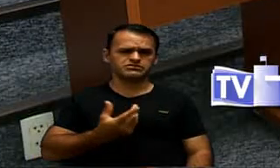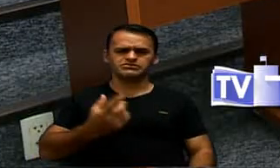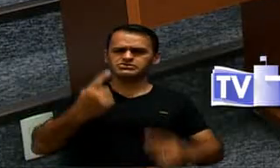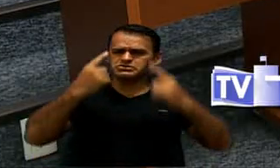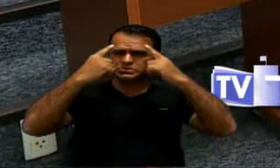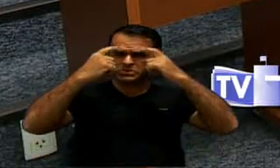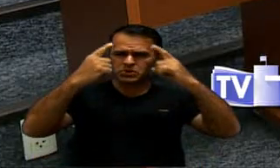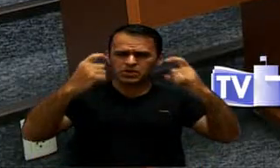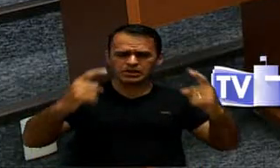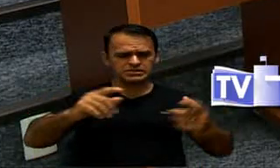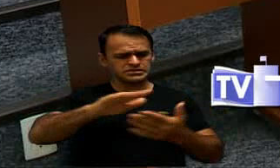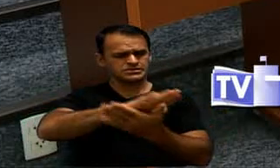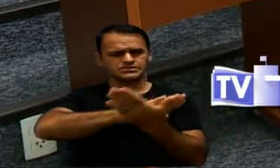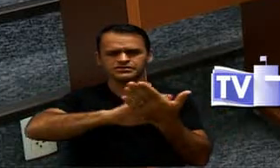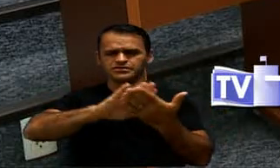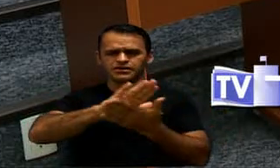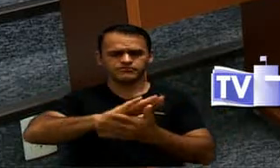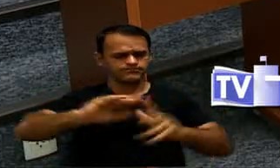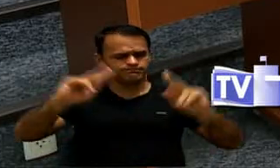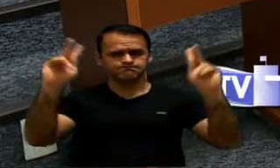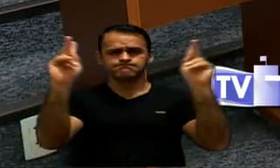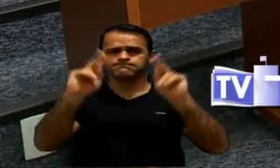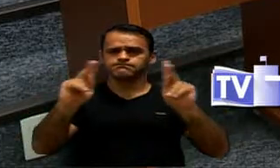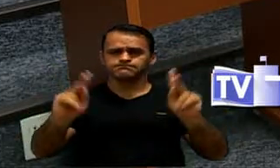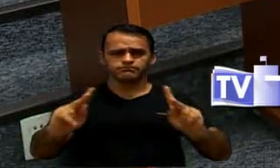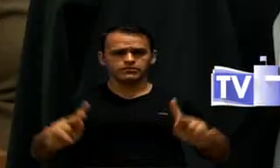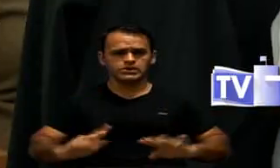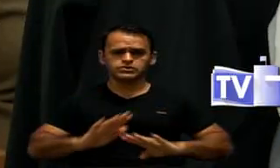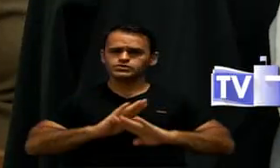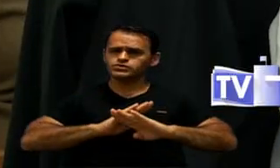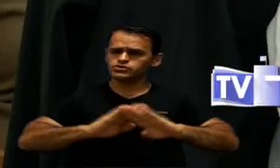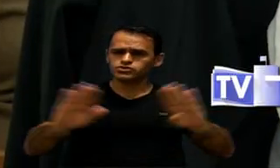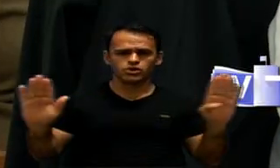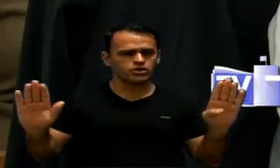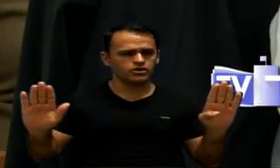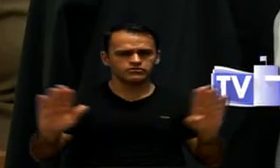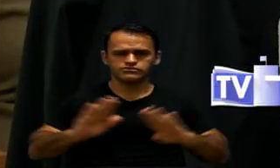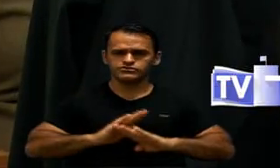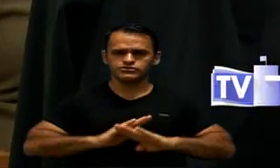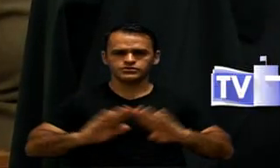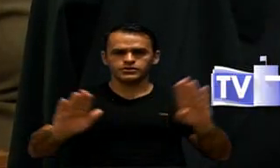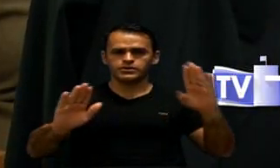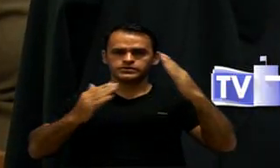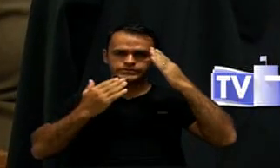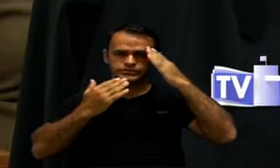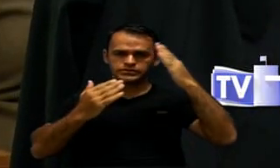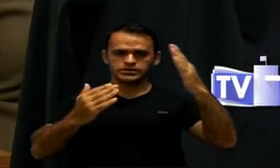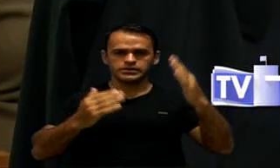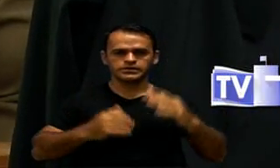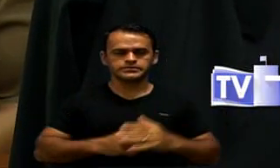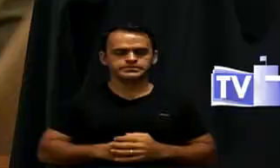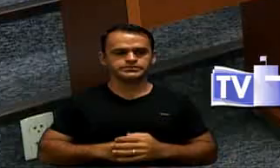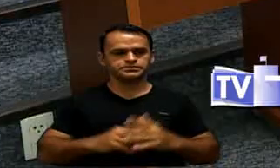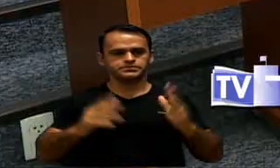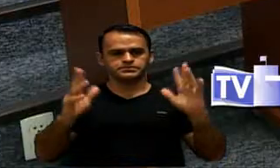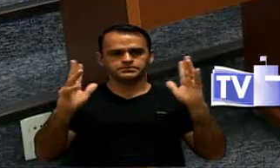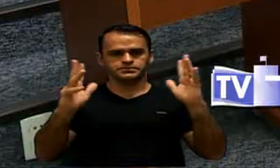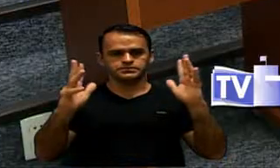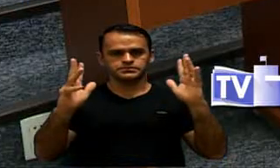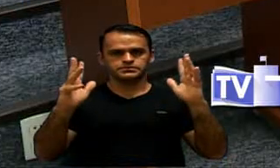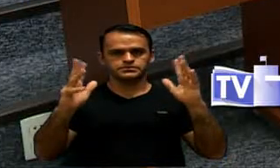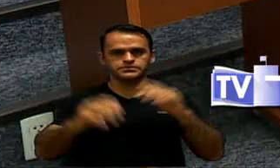violência, viver em paz. É só isso que nós queremos. Muito obrigada. Obrigada.